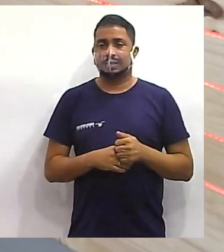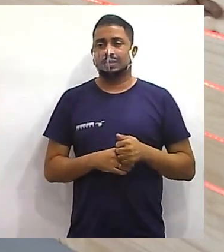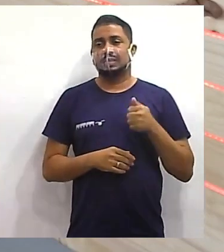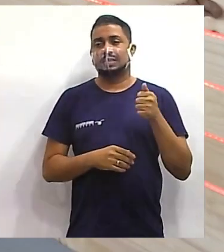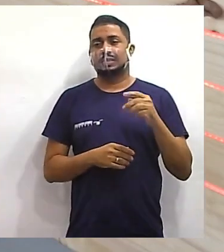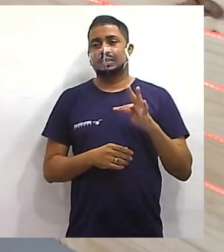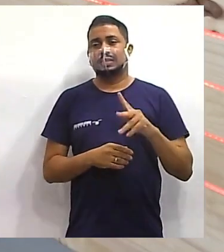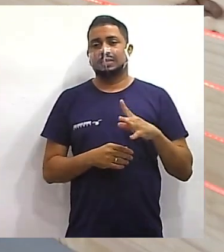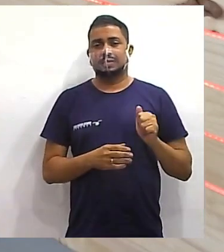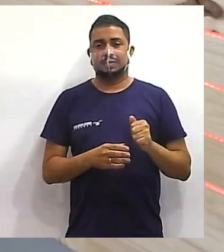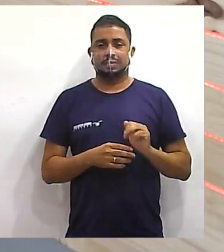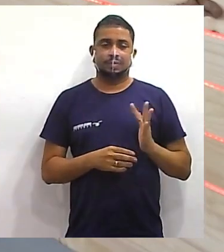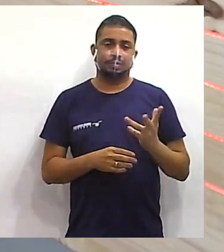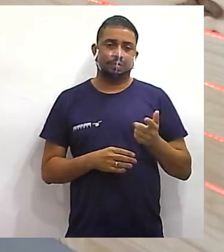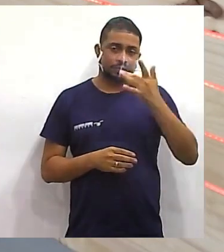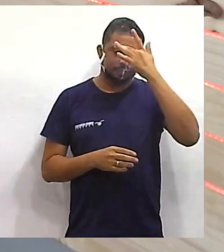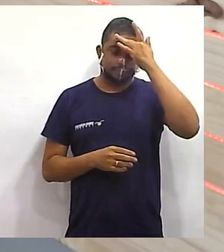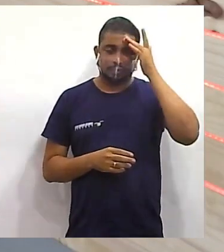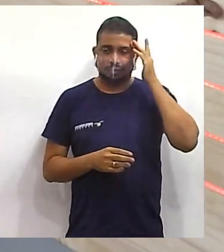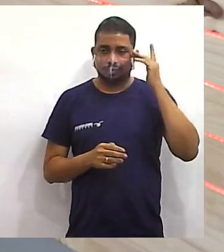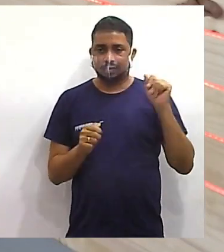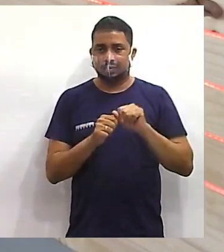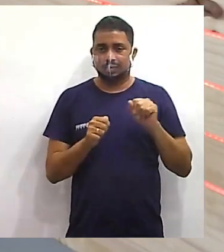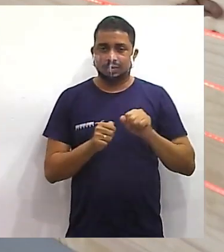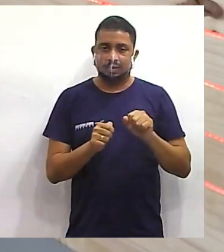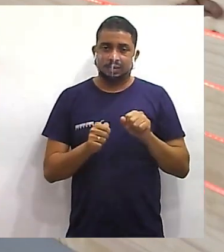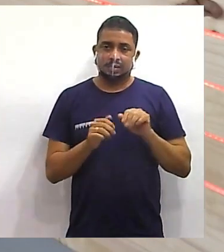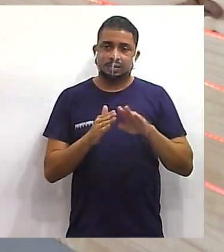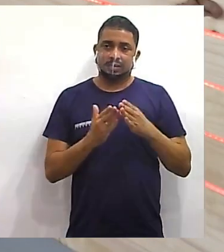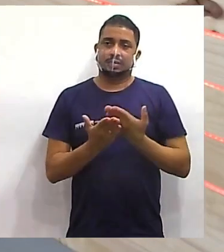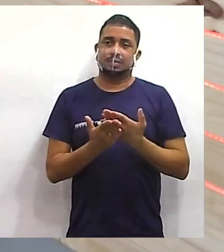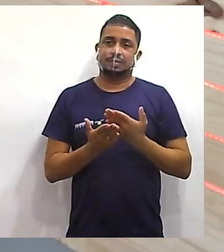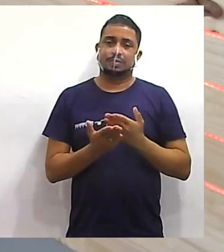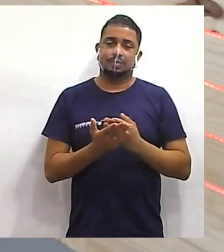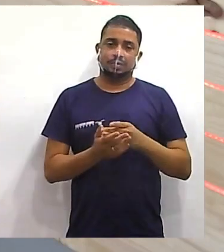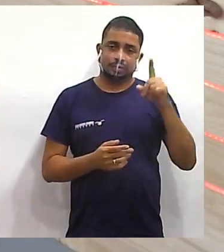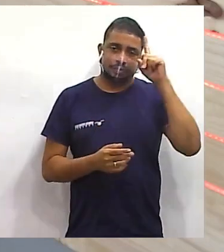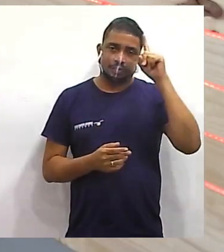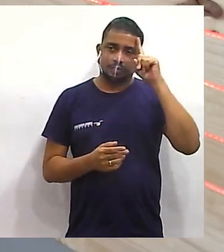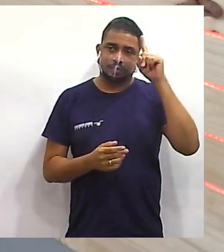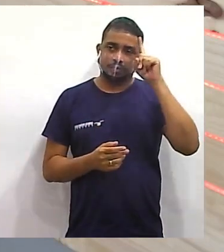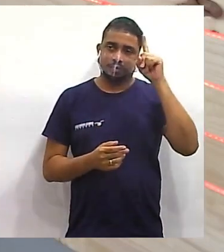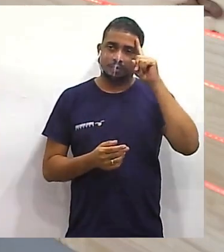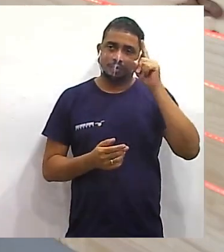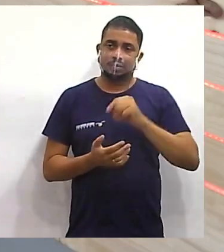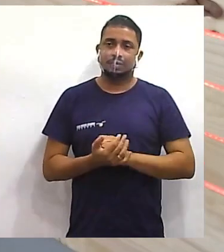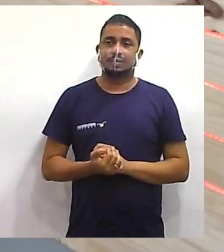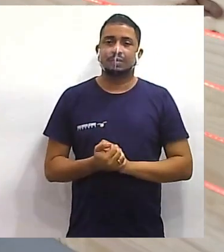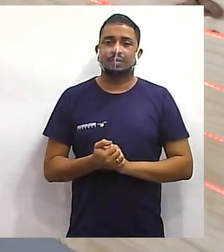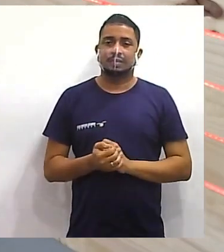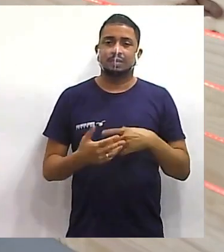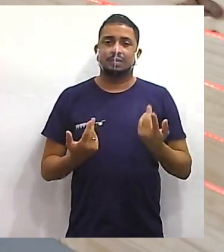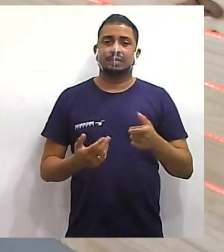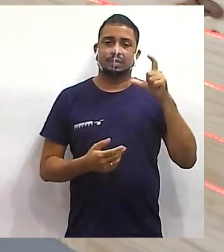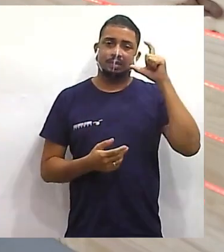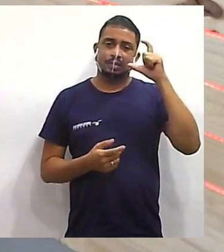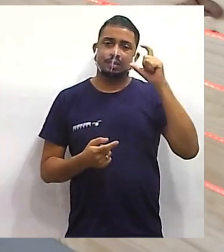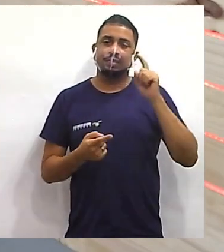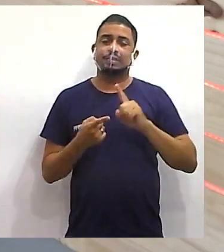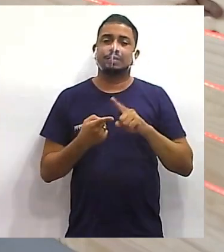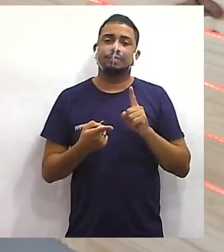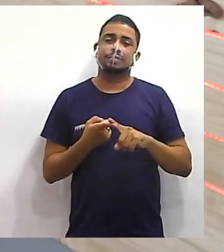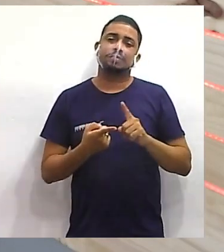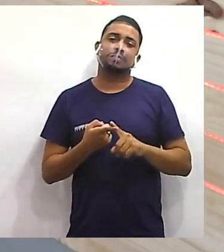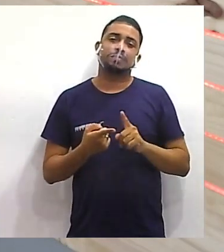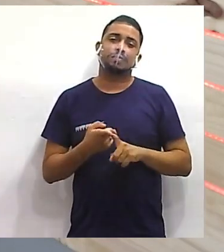de todas as pessoas que compõem e que fazem a escola no cotidiano, né? Exato. No dia a dia. Uma coisa muito interessante também,